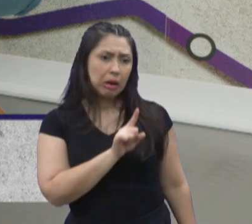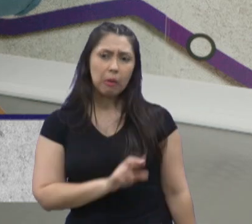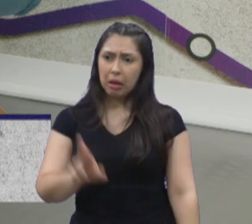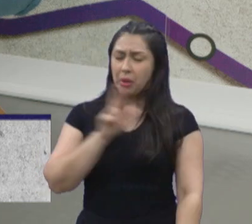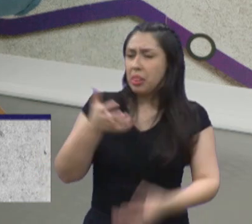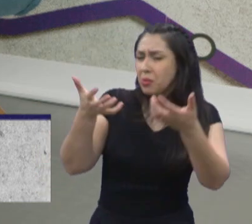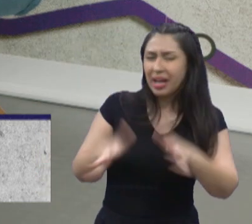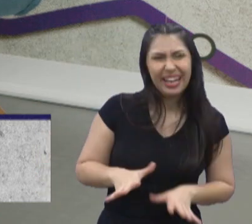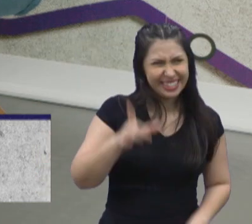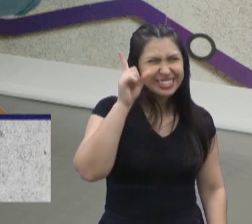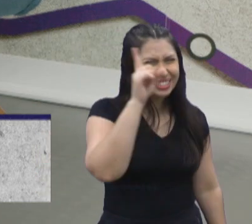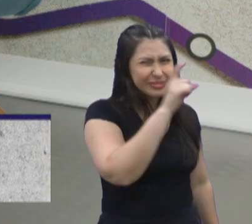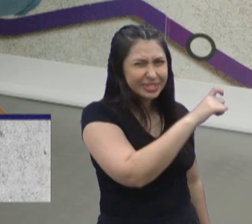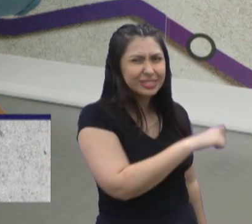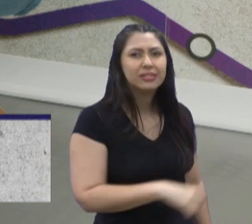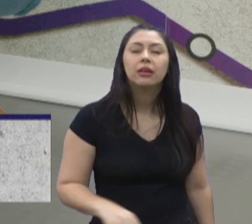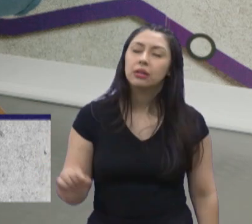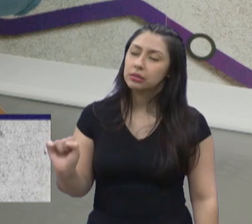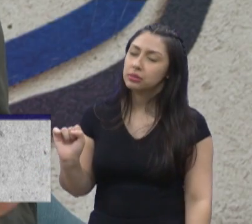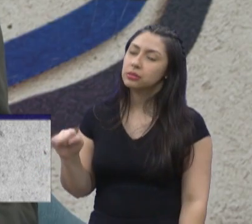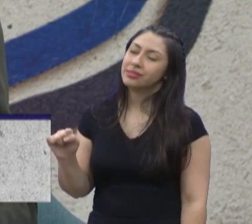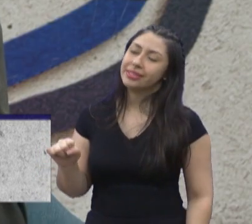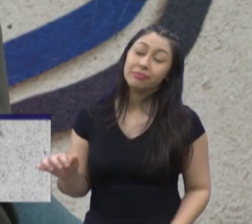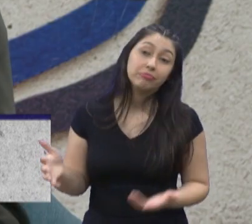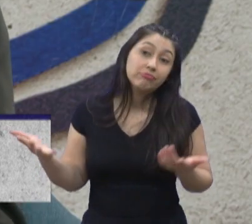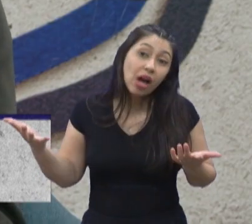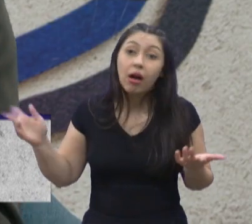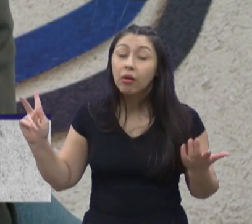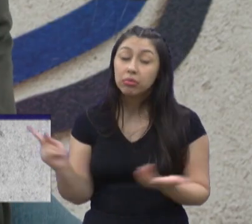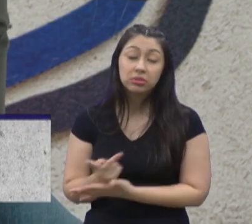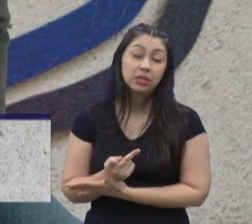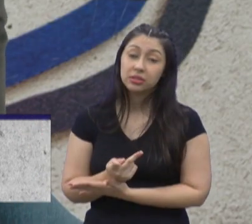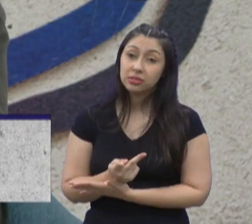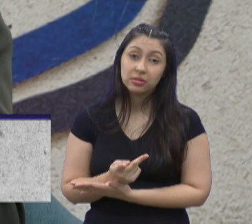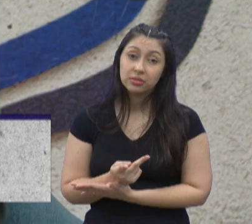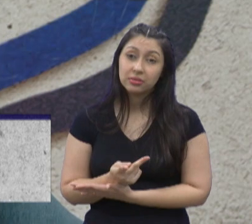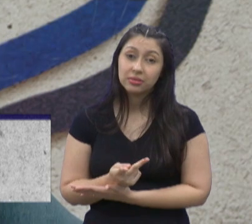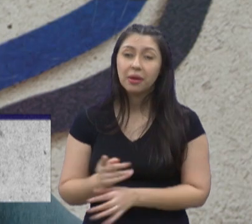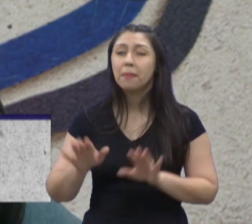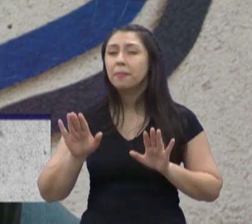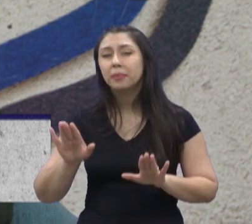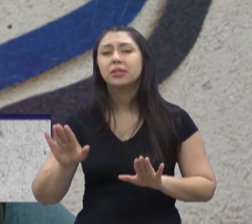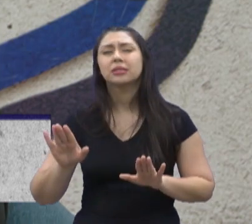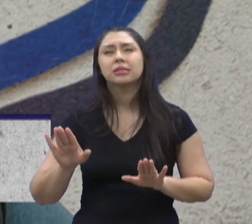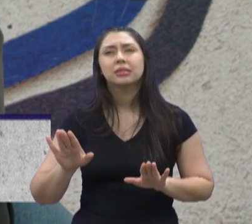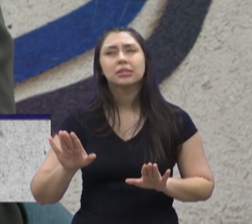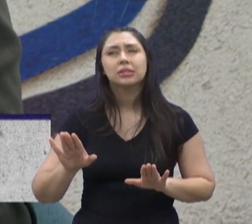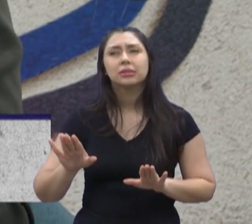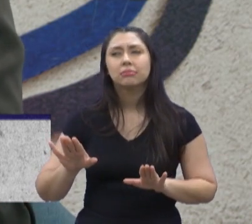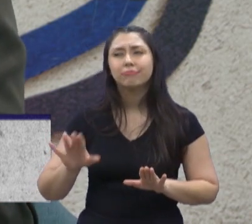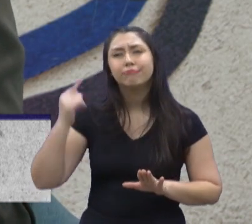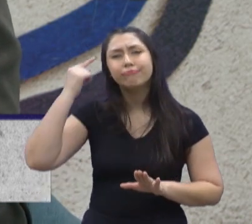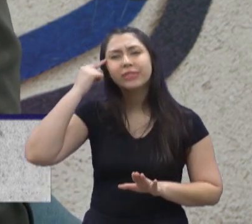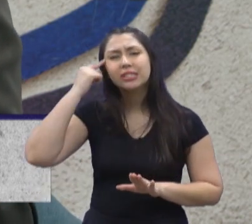né? É difícil. É difícil. Faz parte, né? Mas se a gente for pensar pela nossa vida de forma geral, a